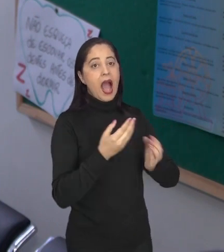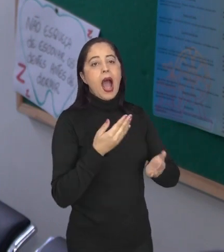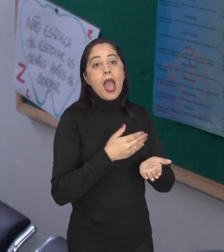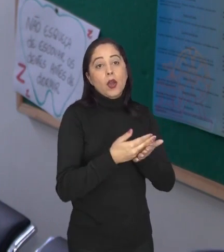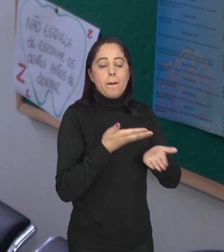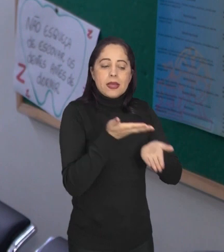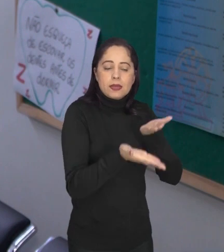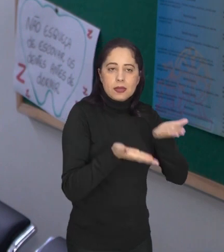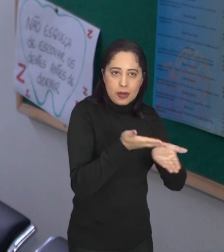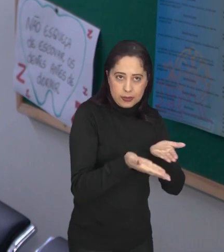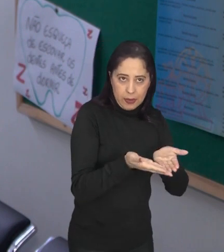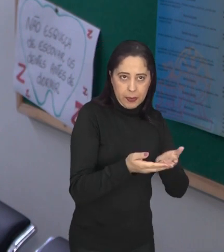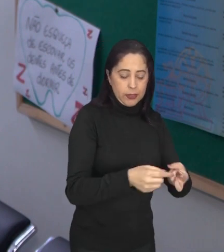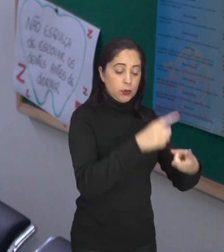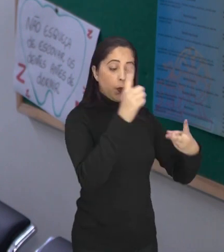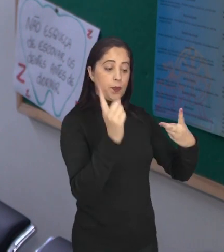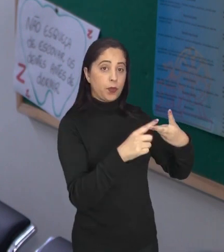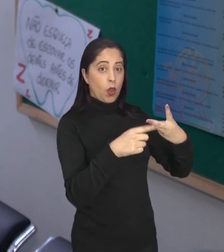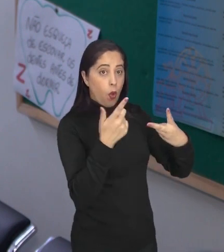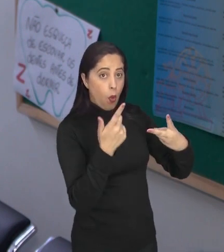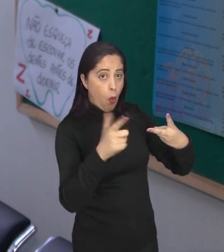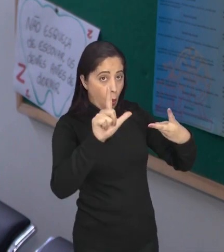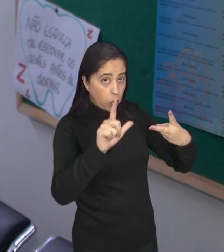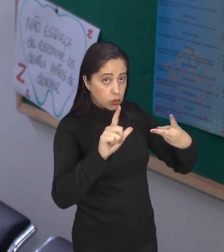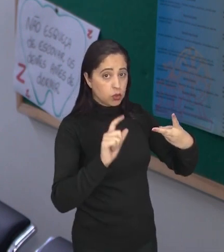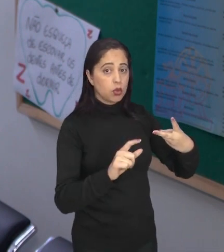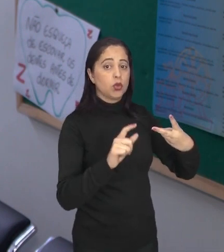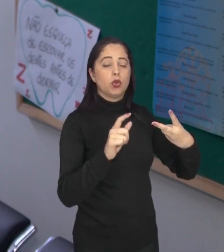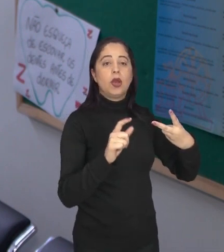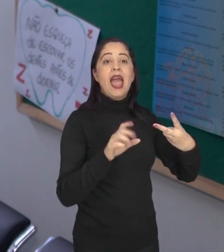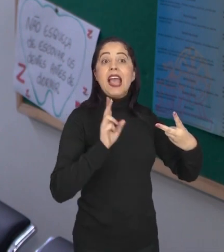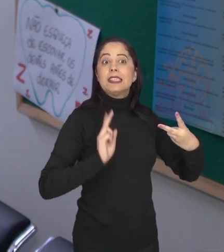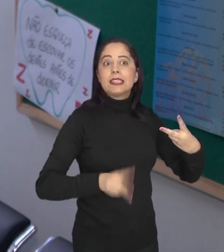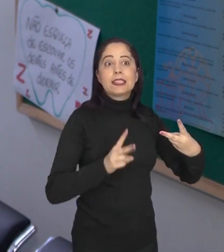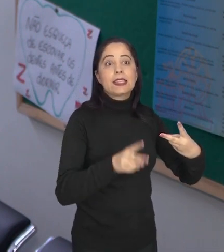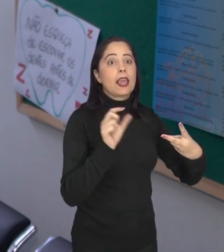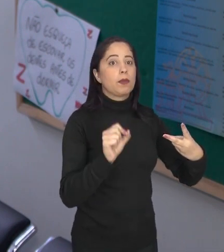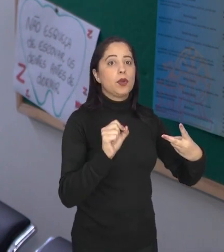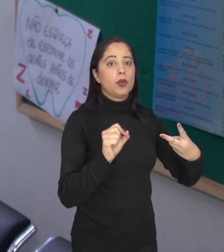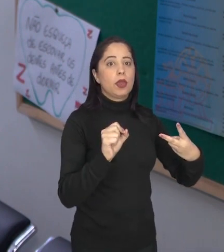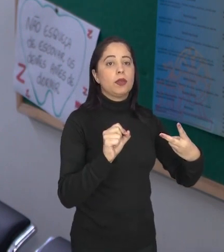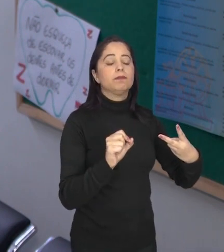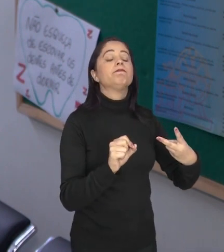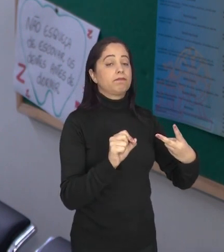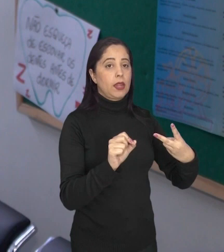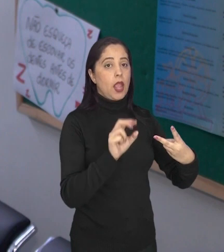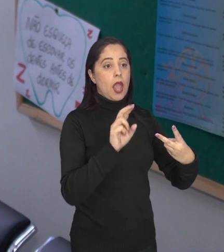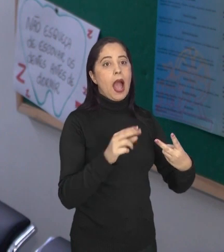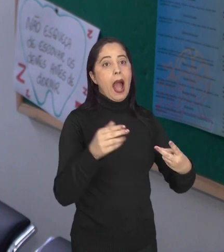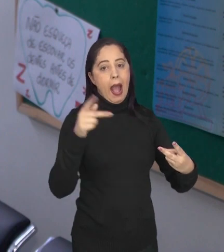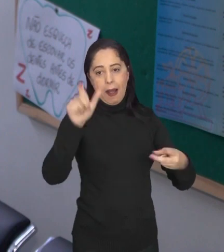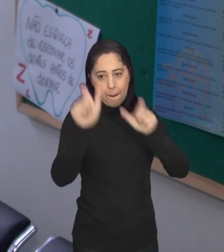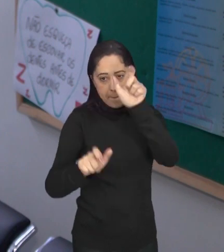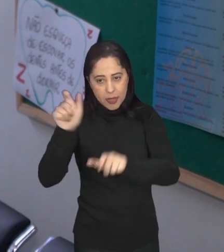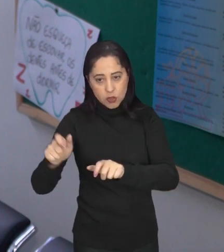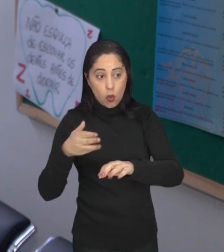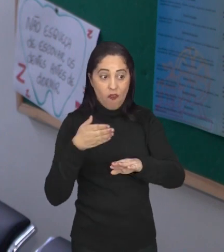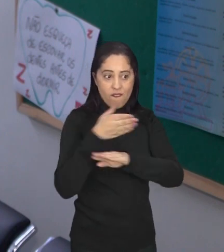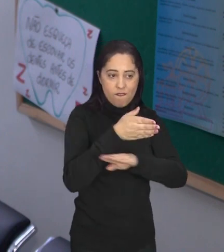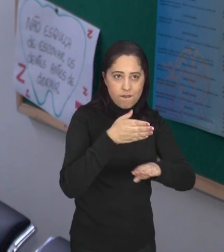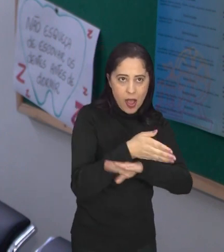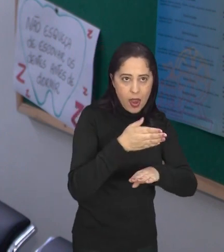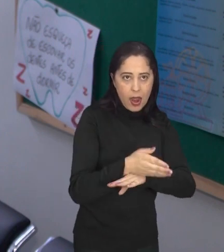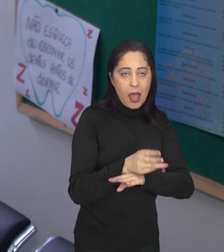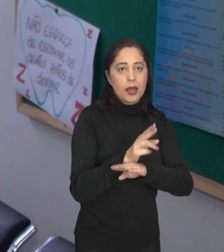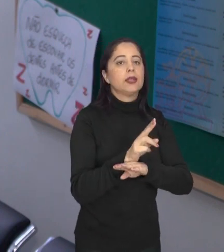feita a proposta terapêutica do tratamento dele. Os outros CAPs, a porta de entrada é a atenção básica. Então,